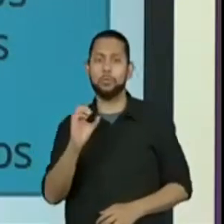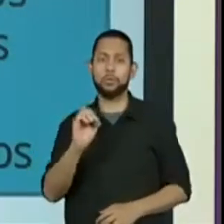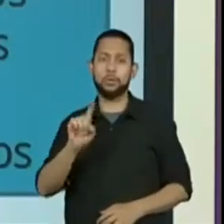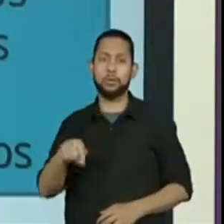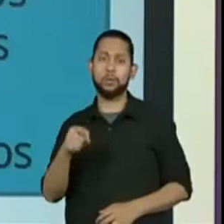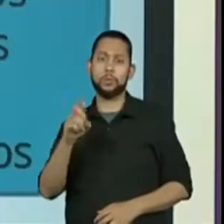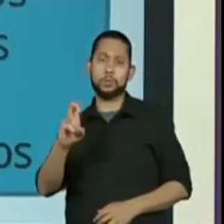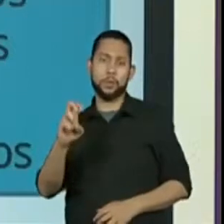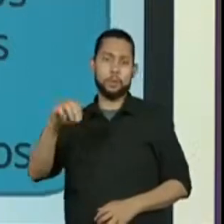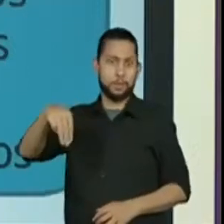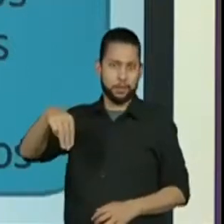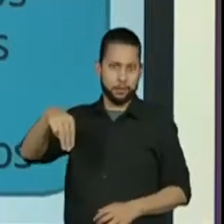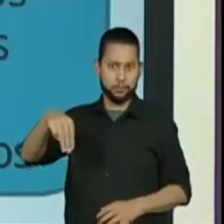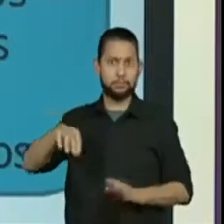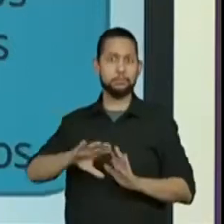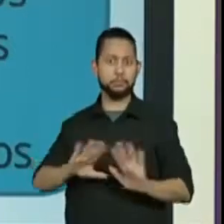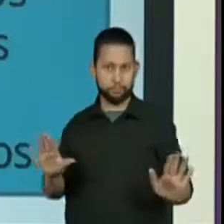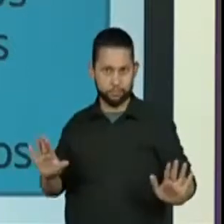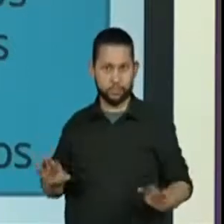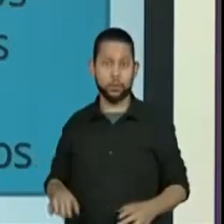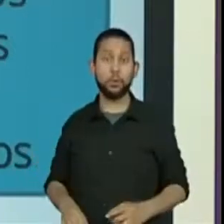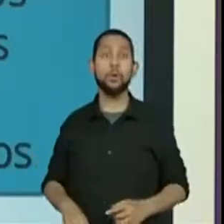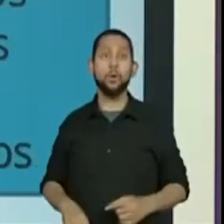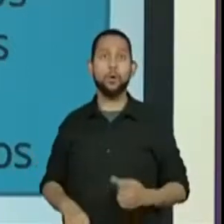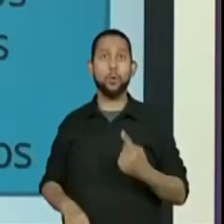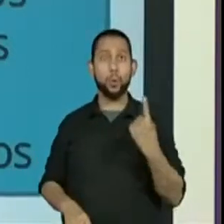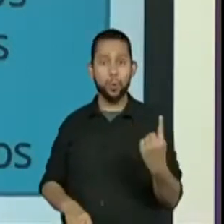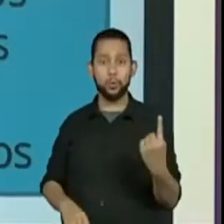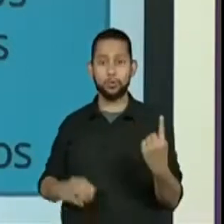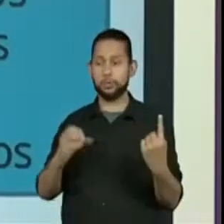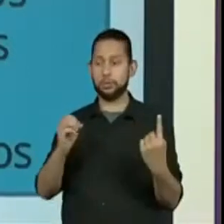Olha lá. Dois quadradinhos, então, vão valer